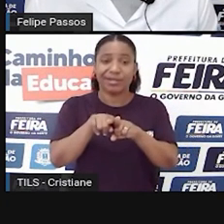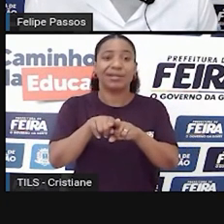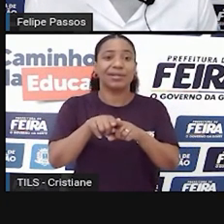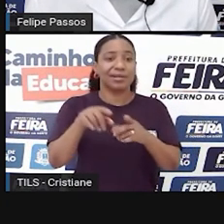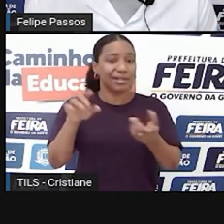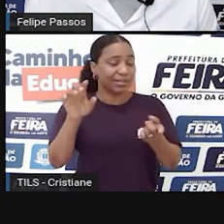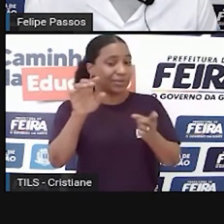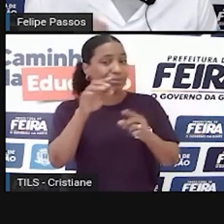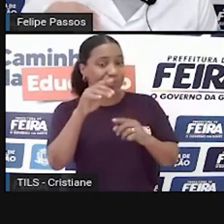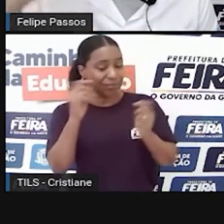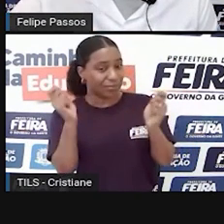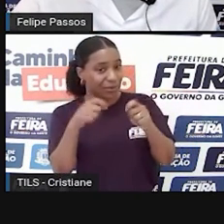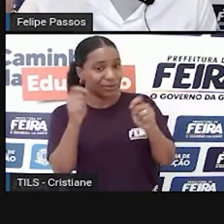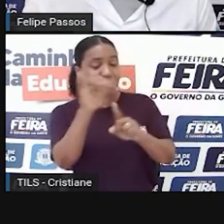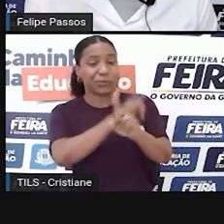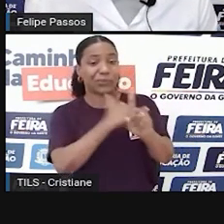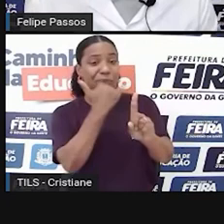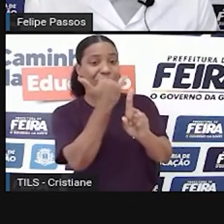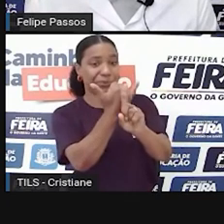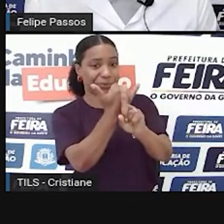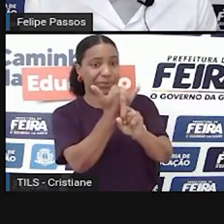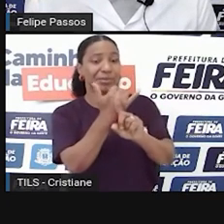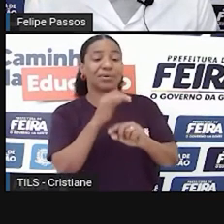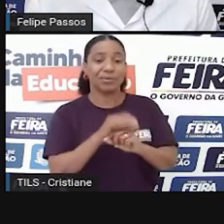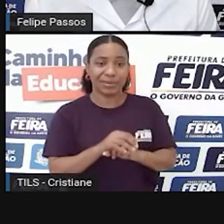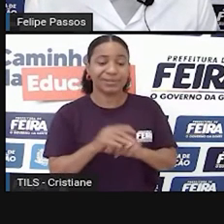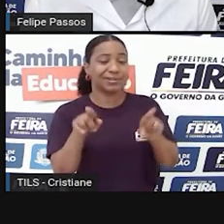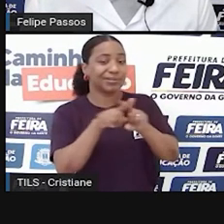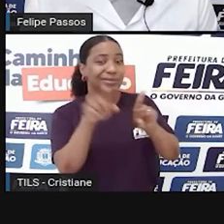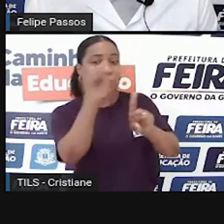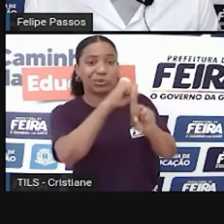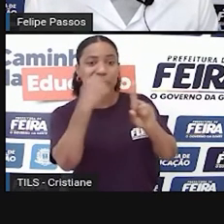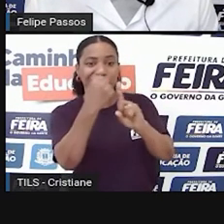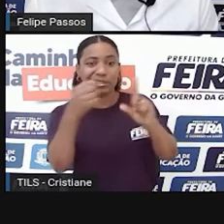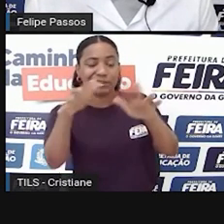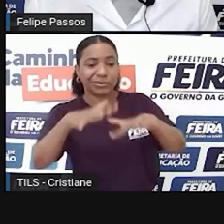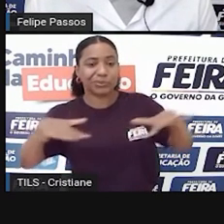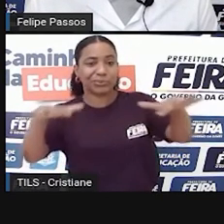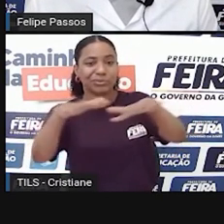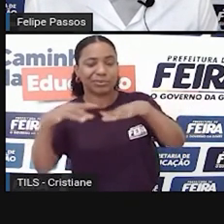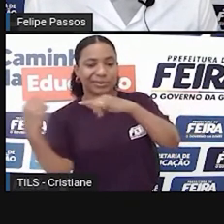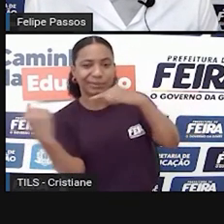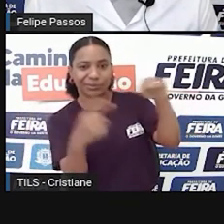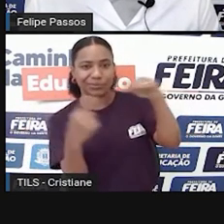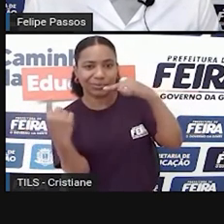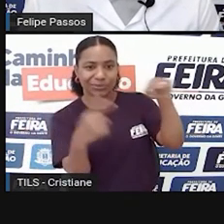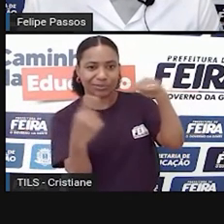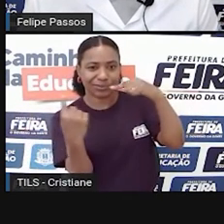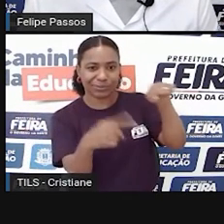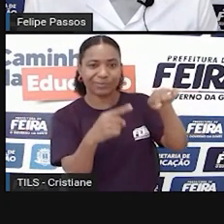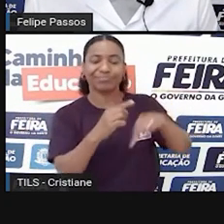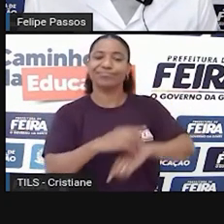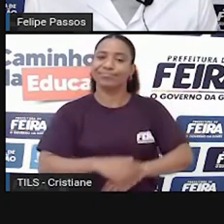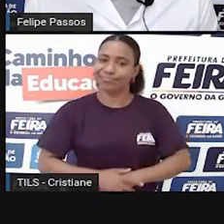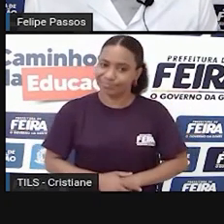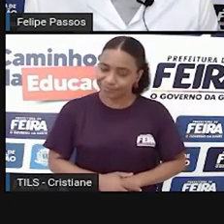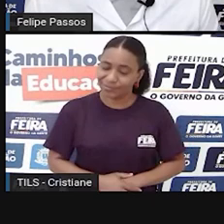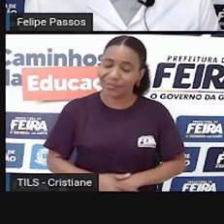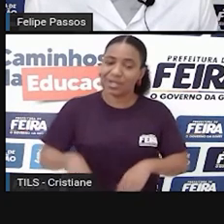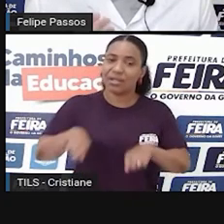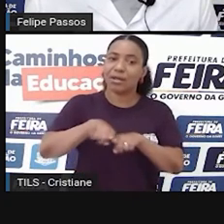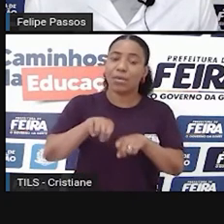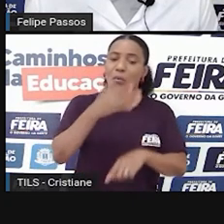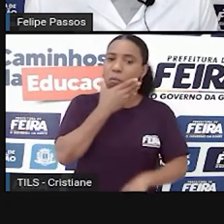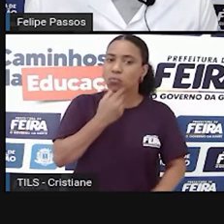Como eu já falei do bullying, mas isso se prolonga para o resto da vida, né? O machismo e a culpabilização da mulher.